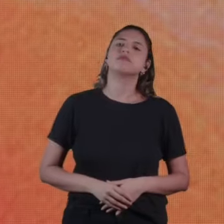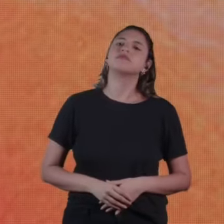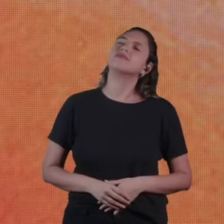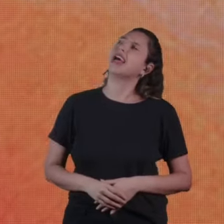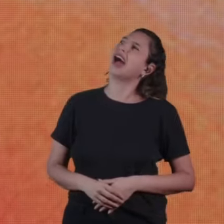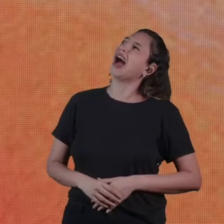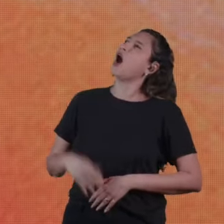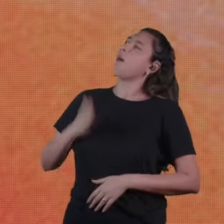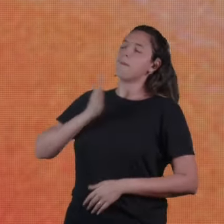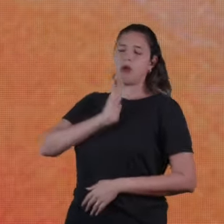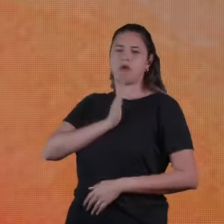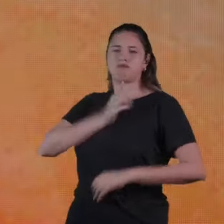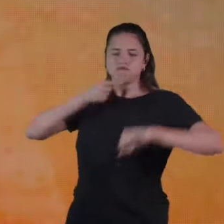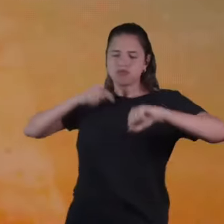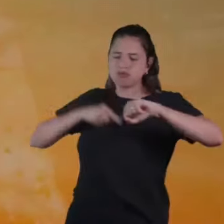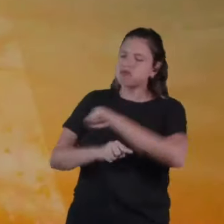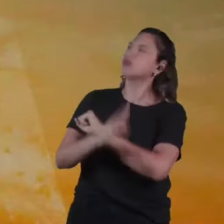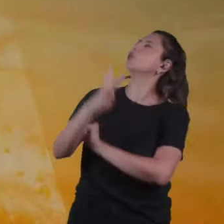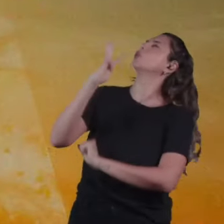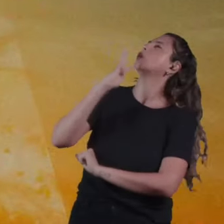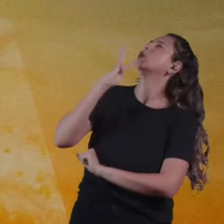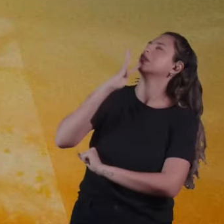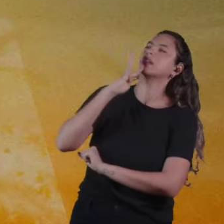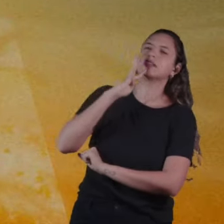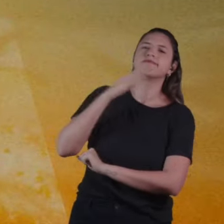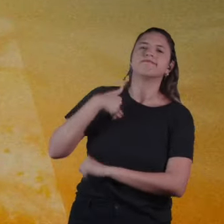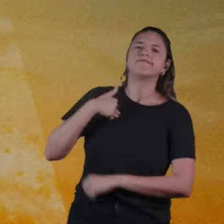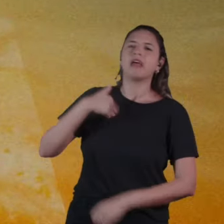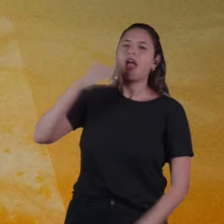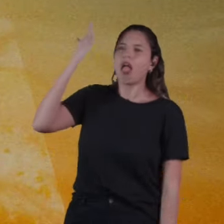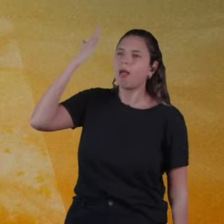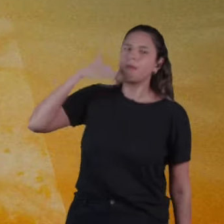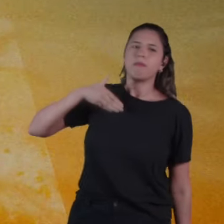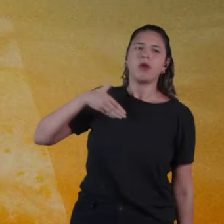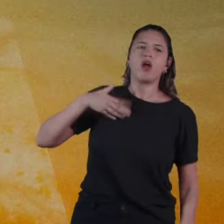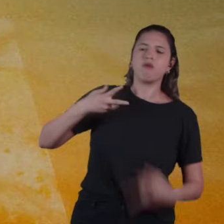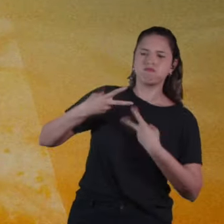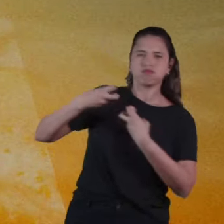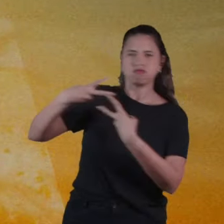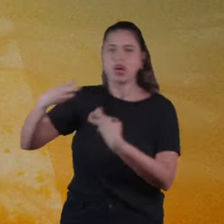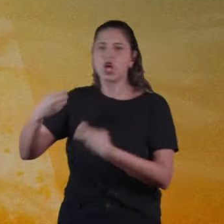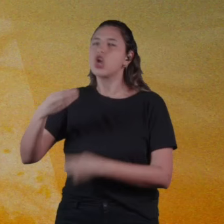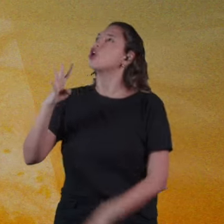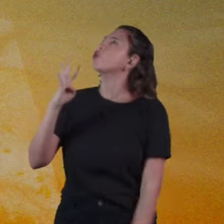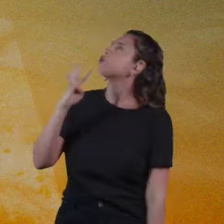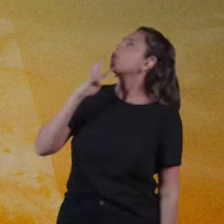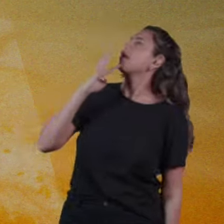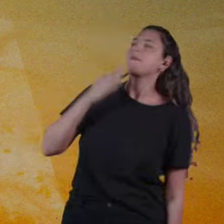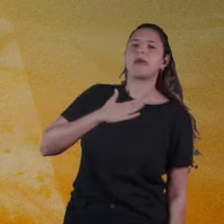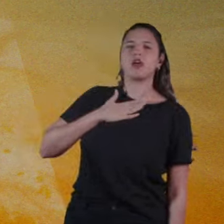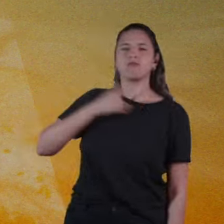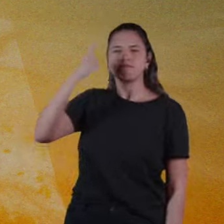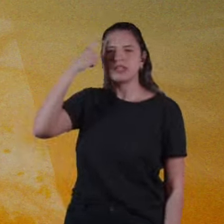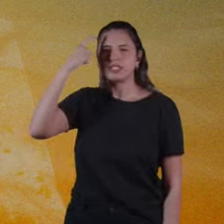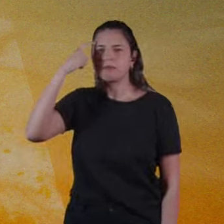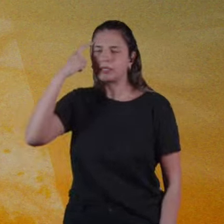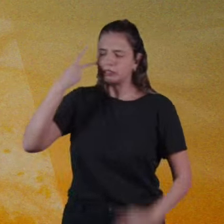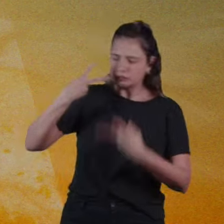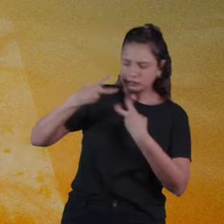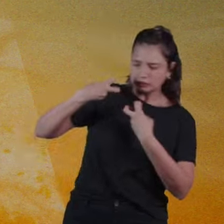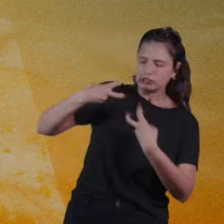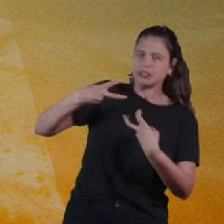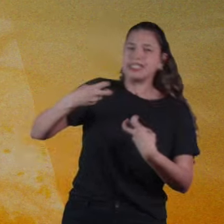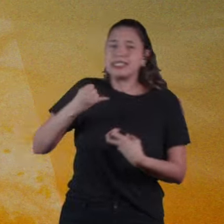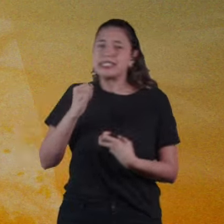Sonda-me, ó Deus, e conhece o meu coração. Prova-me e conhece os meus pensamentos. Vê se há em mim algum caminho mau